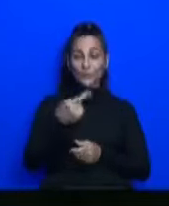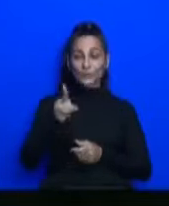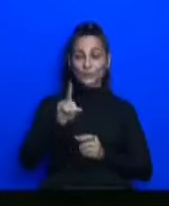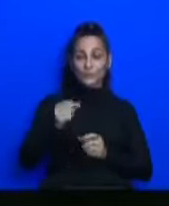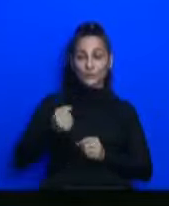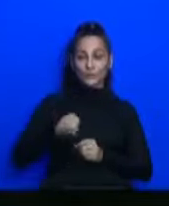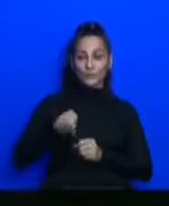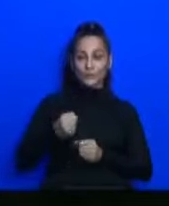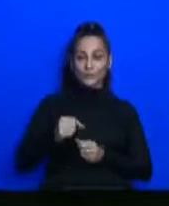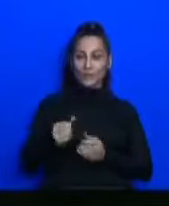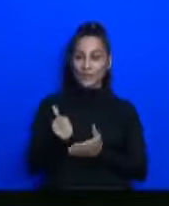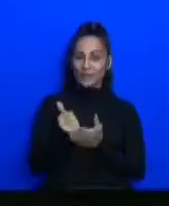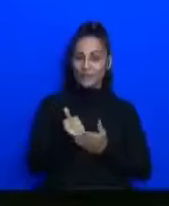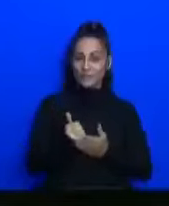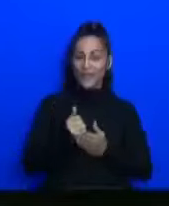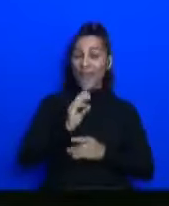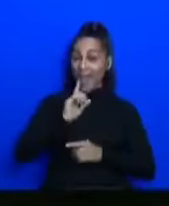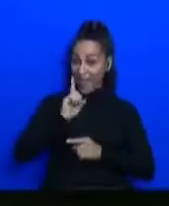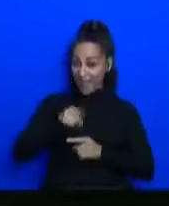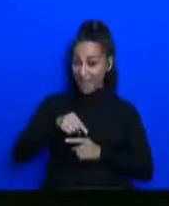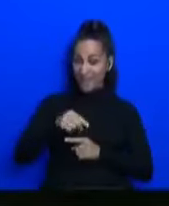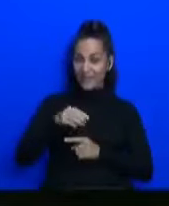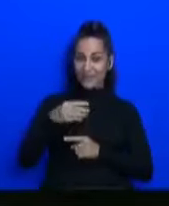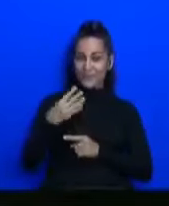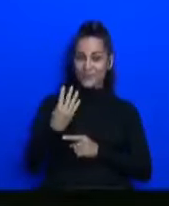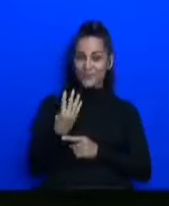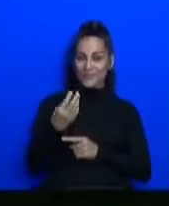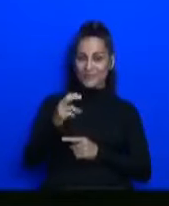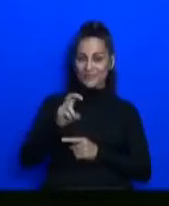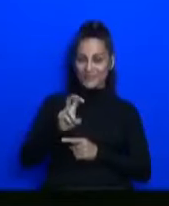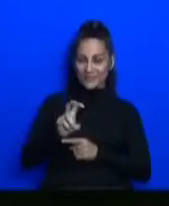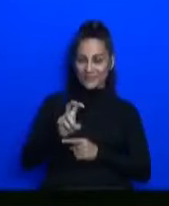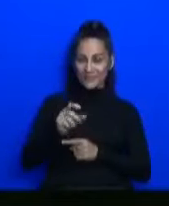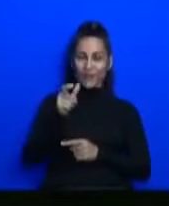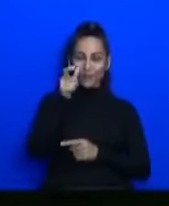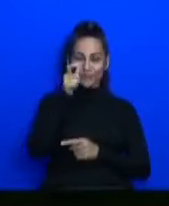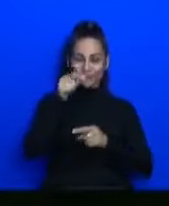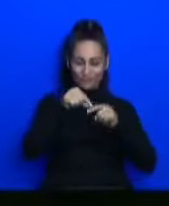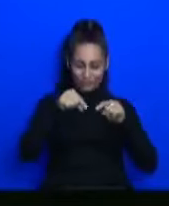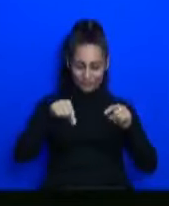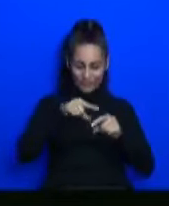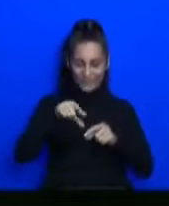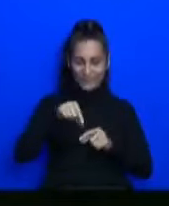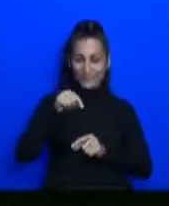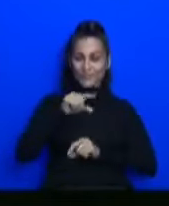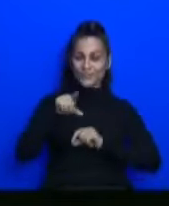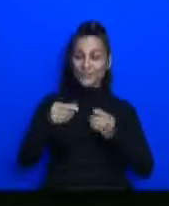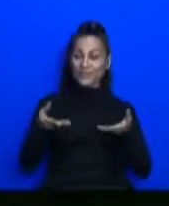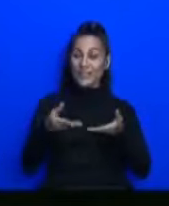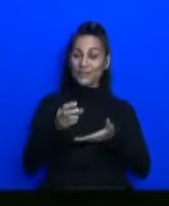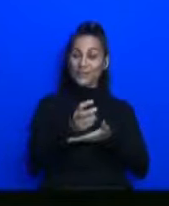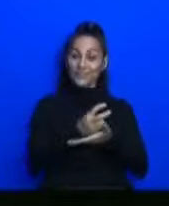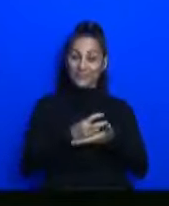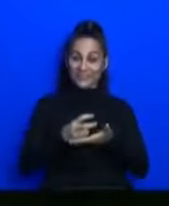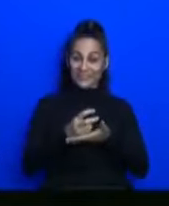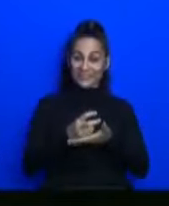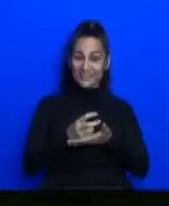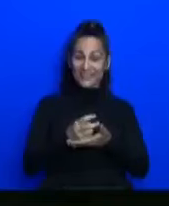Último número, chegou e é o 45. Conferindo então as 5 dezenas sorteadas agora na